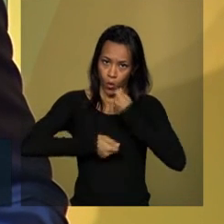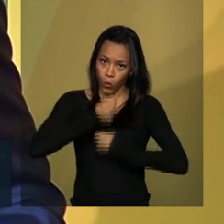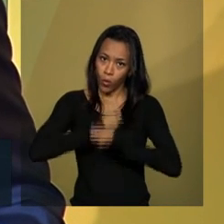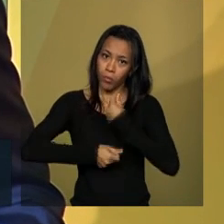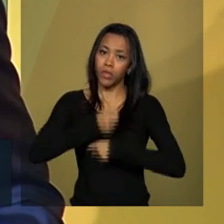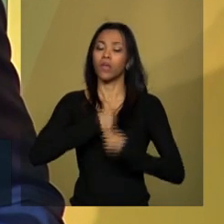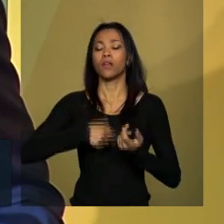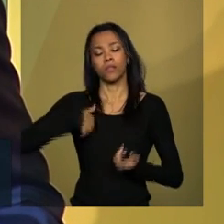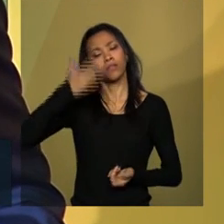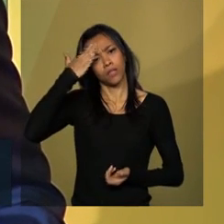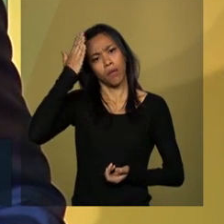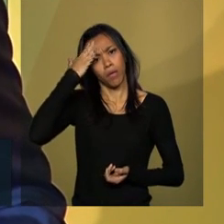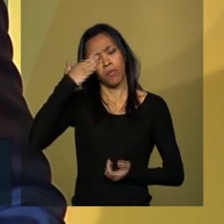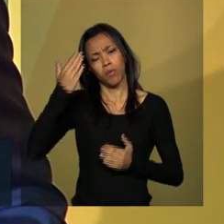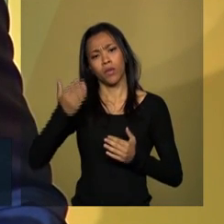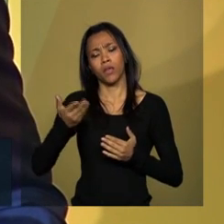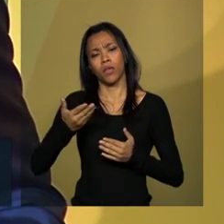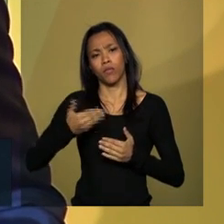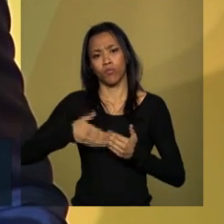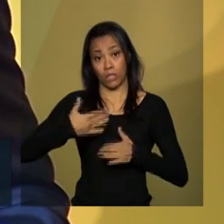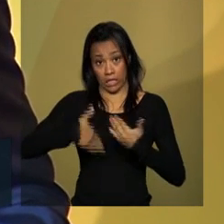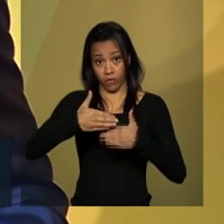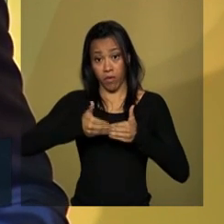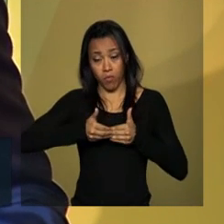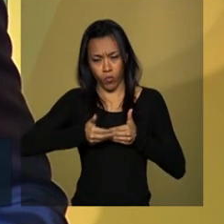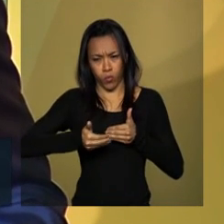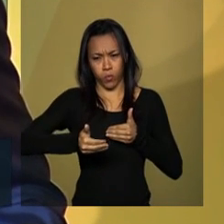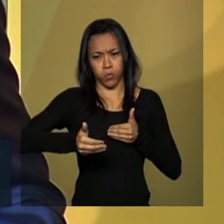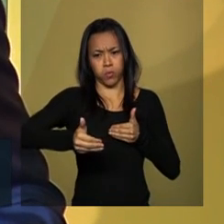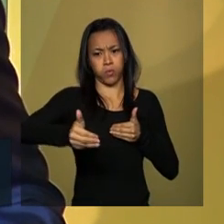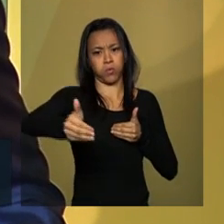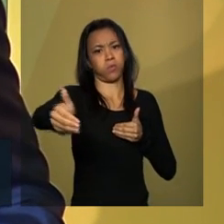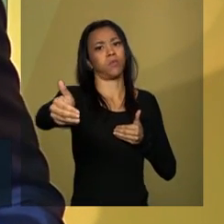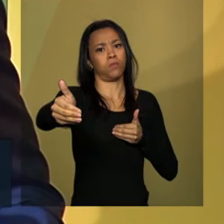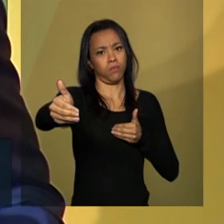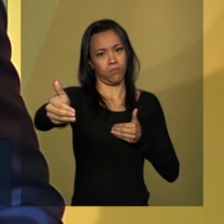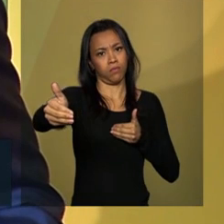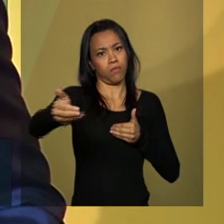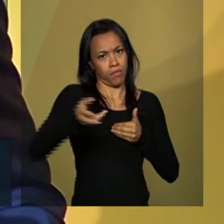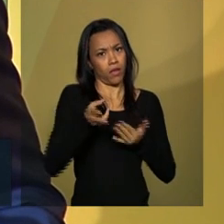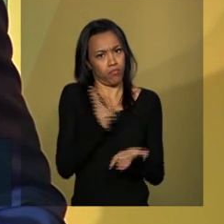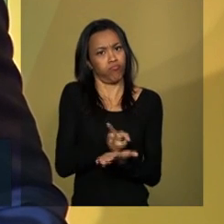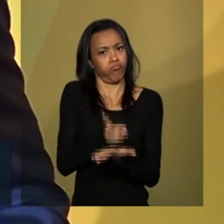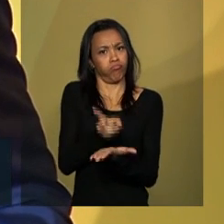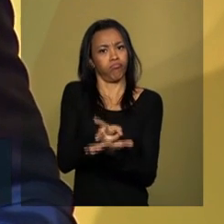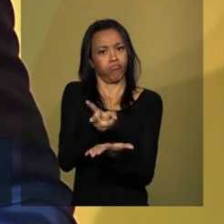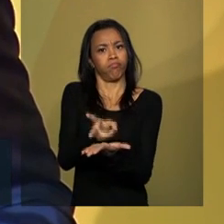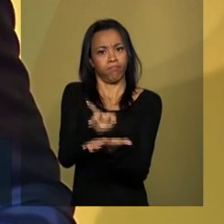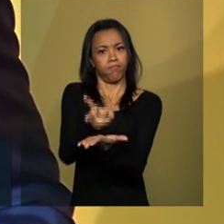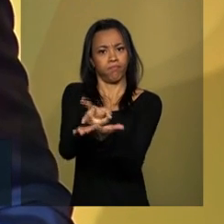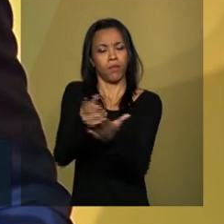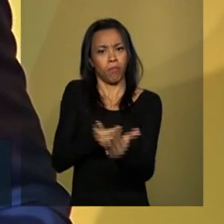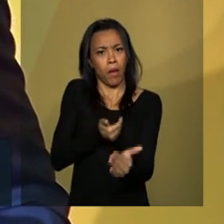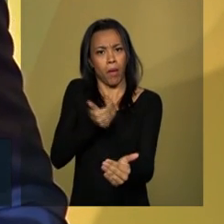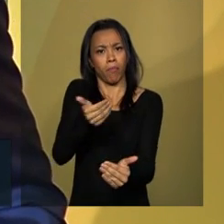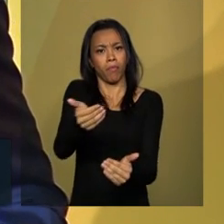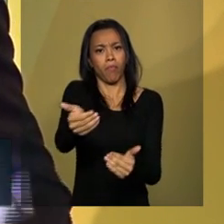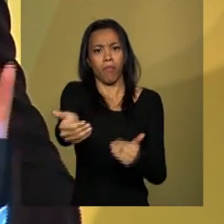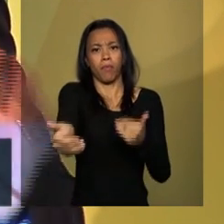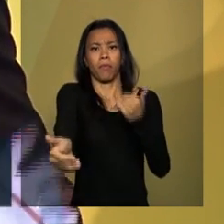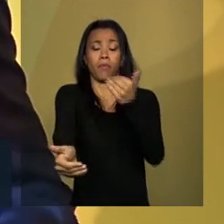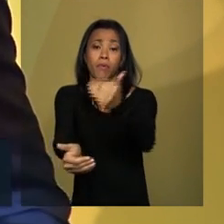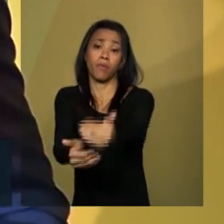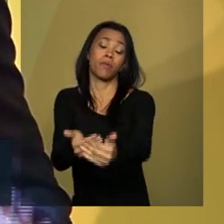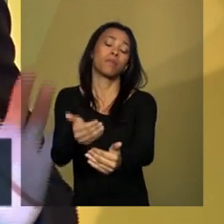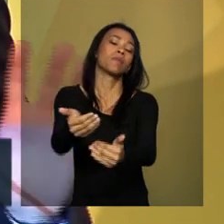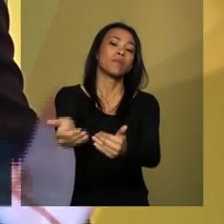para o crescimento a longo prazo é crescimento sustentado e contínuo da produtividade. Temos muitas questões